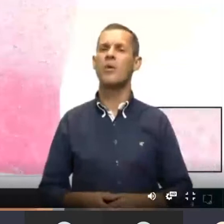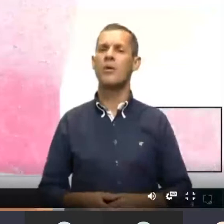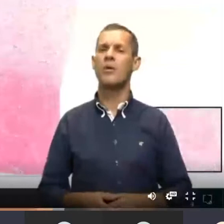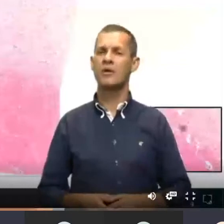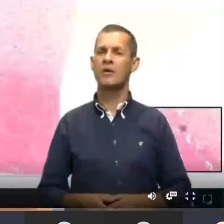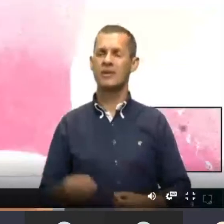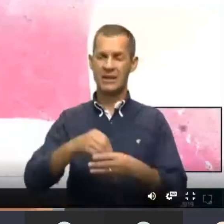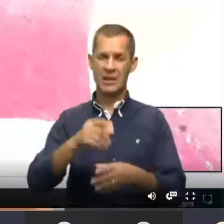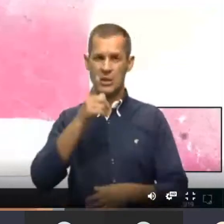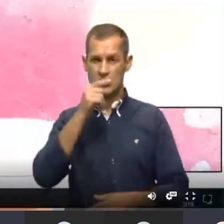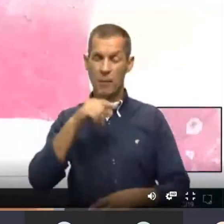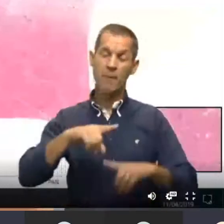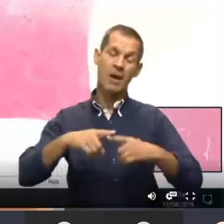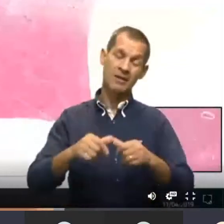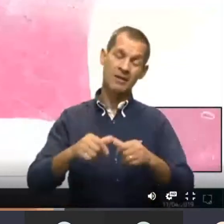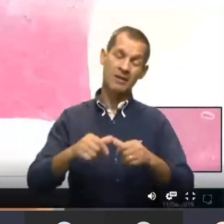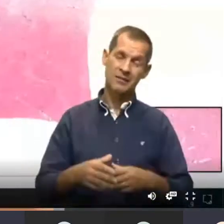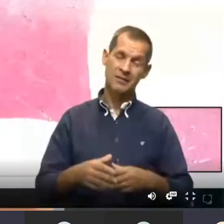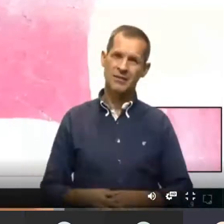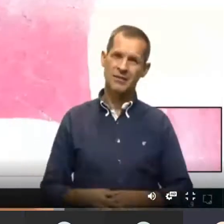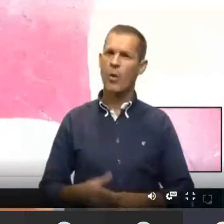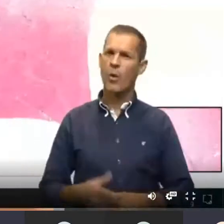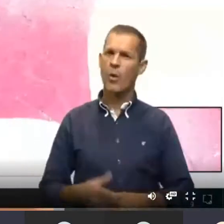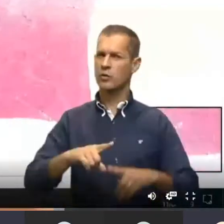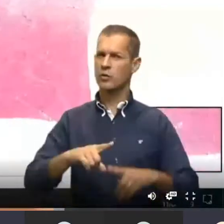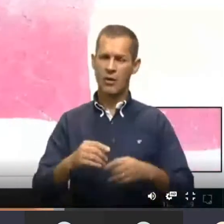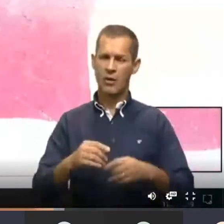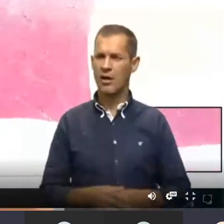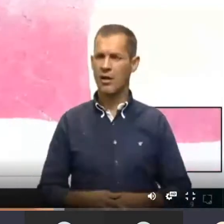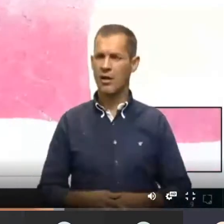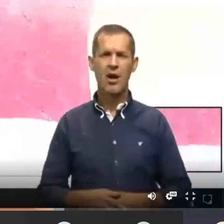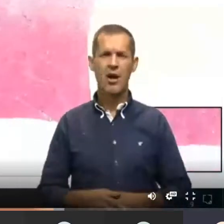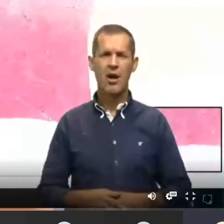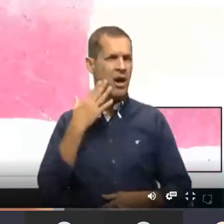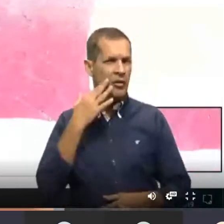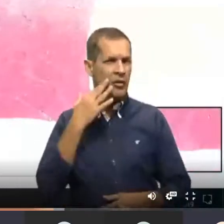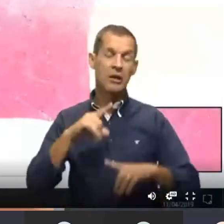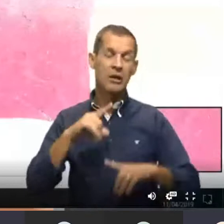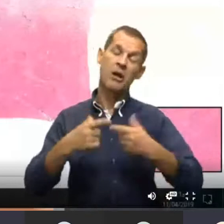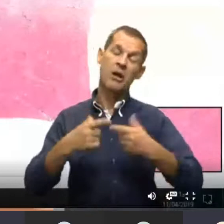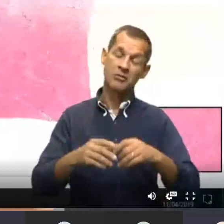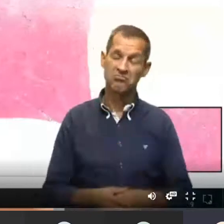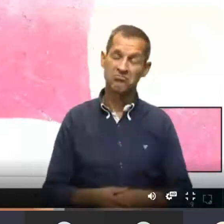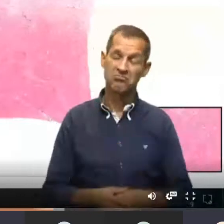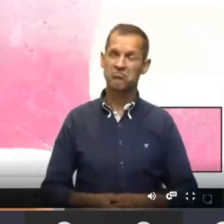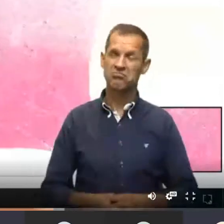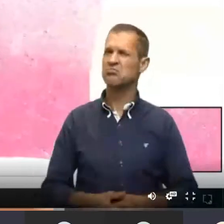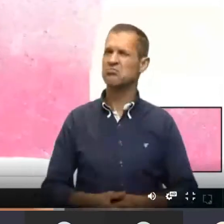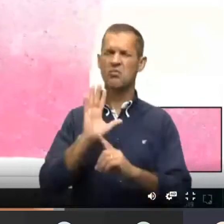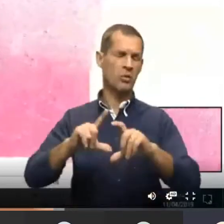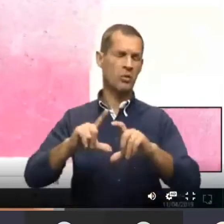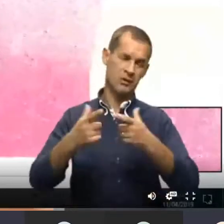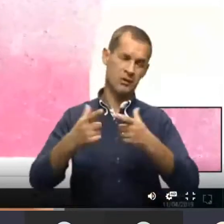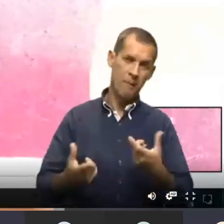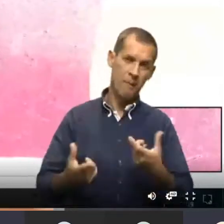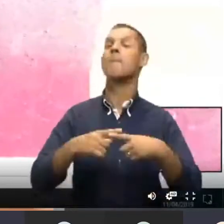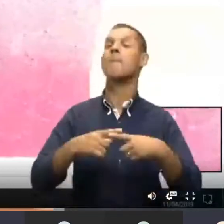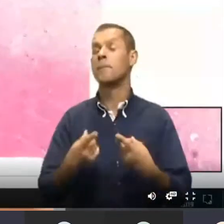imersos em água. Já essa outra parte mais eosinofílica é uma parte que não foi tanto